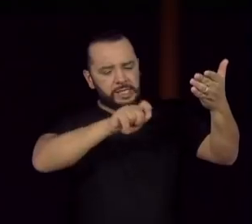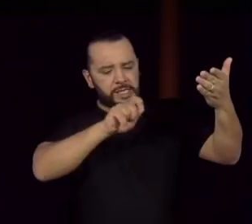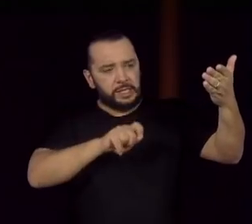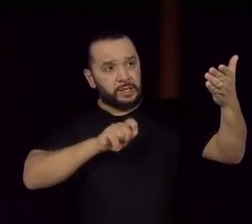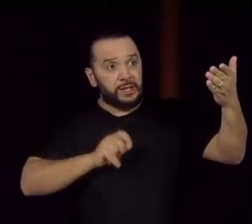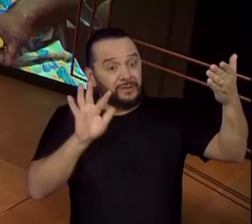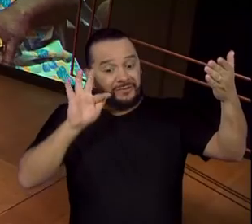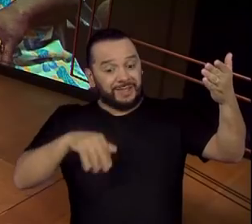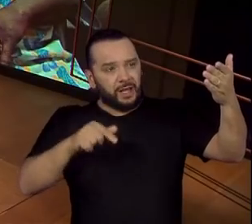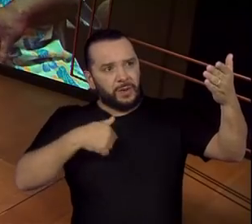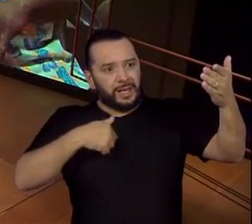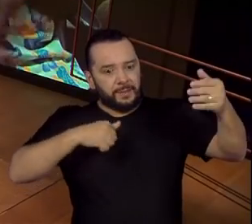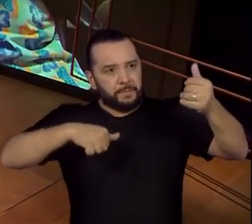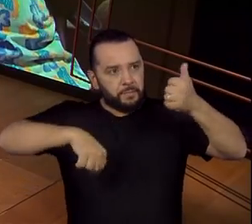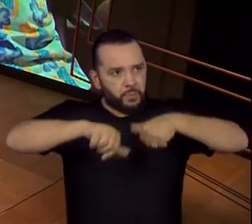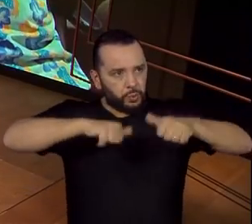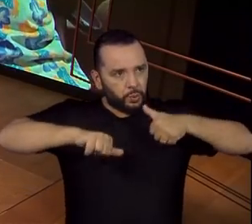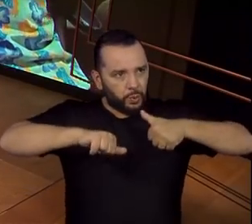modificado?